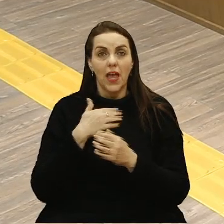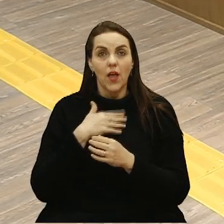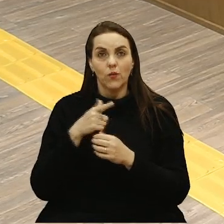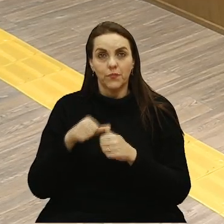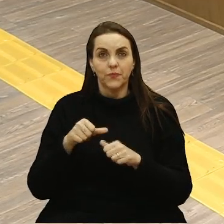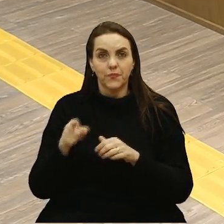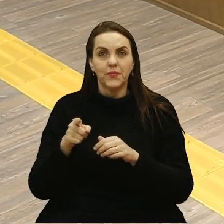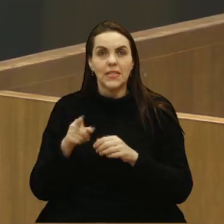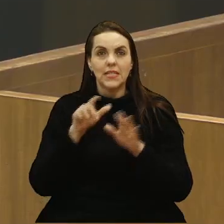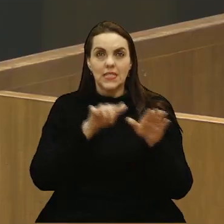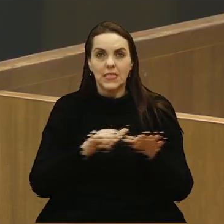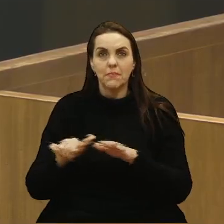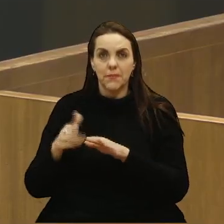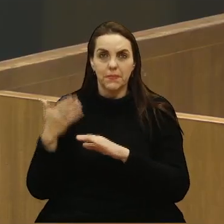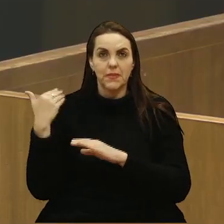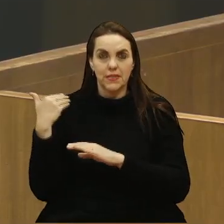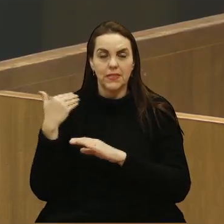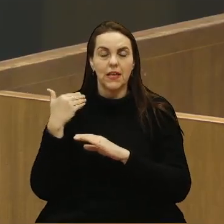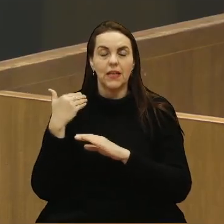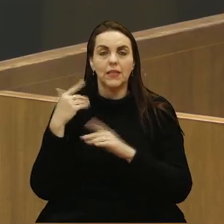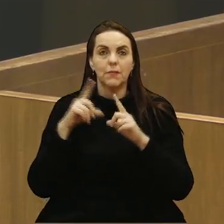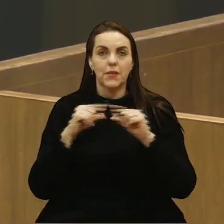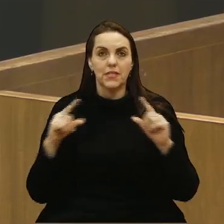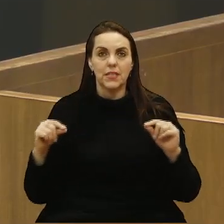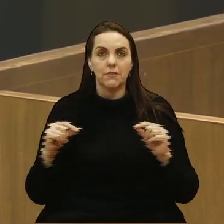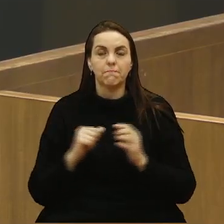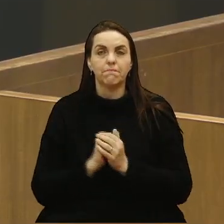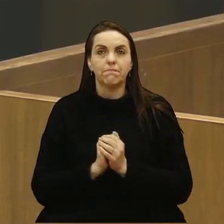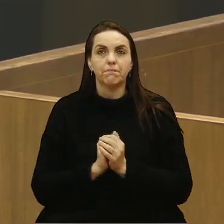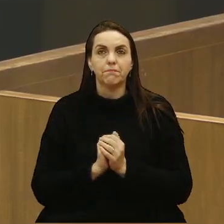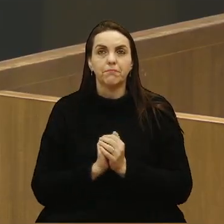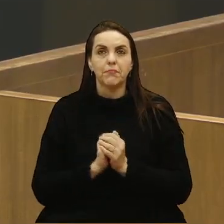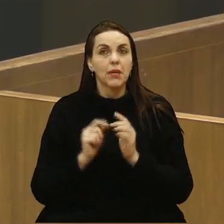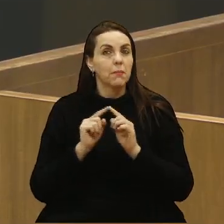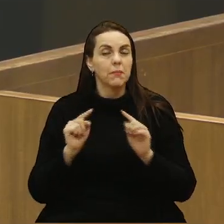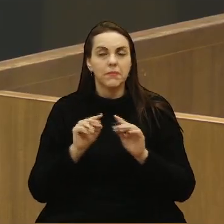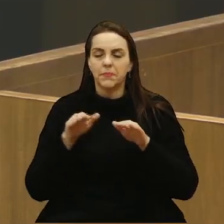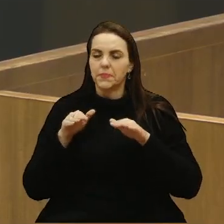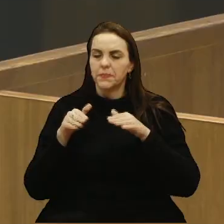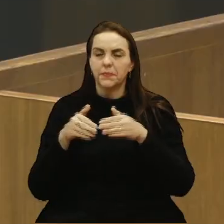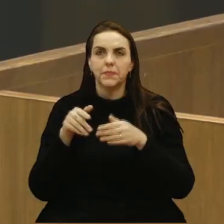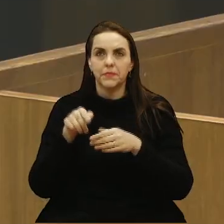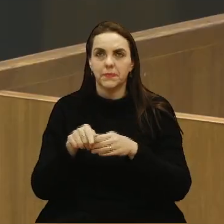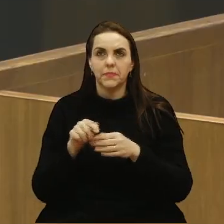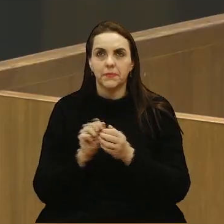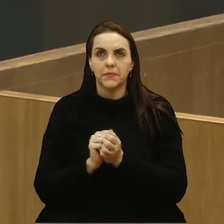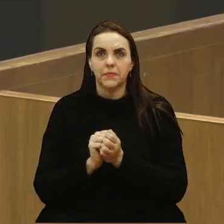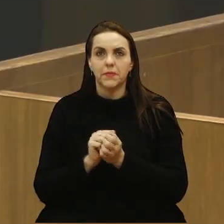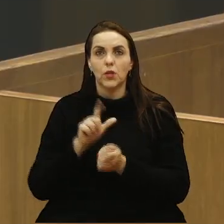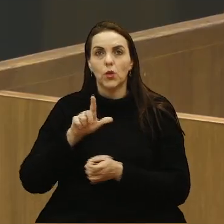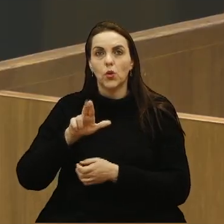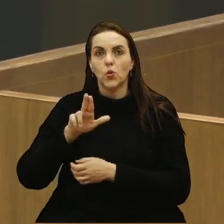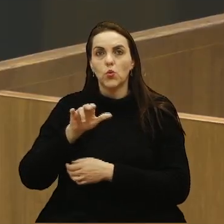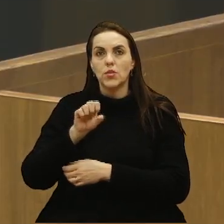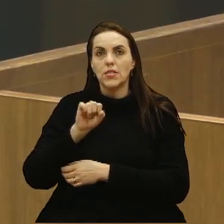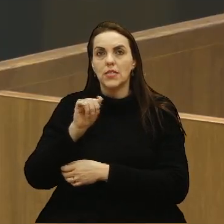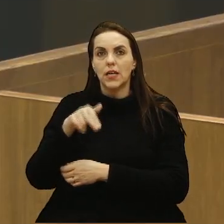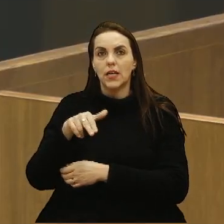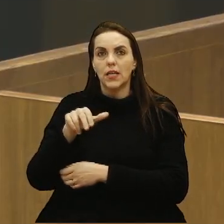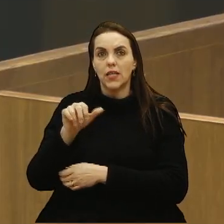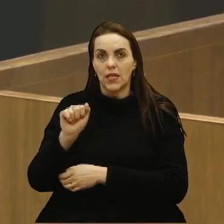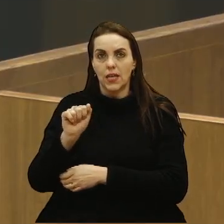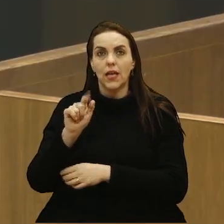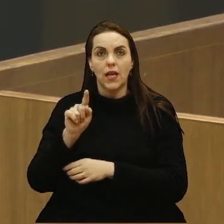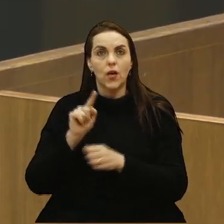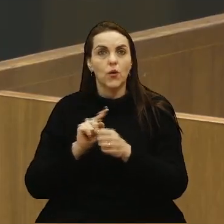semana passada em Brasília, mais especificamente Lusiana, que é